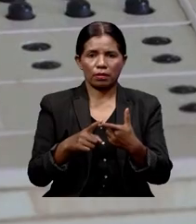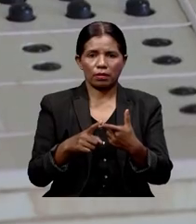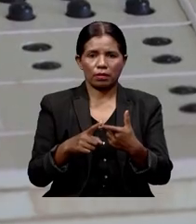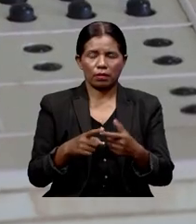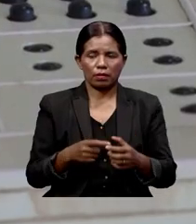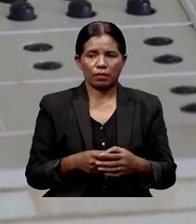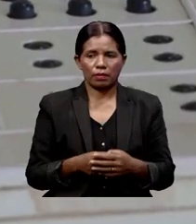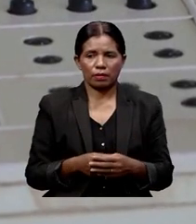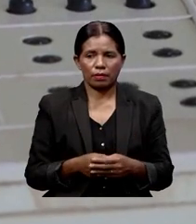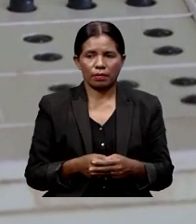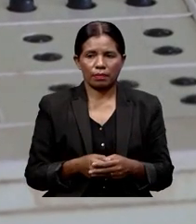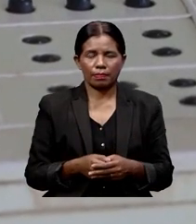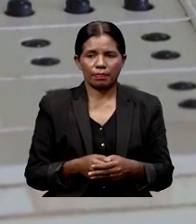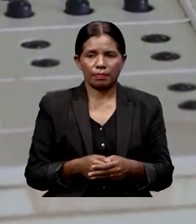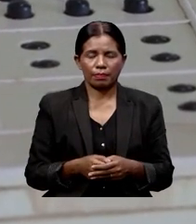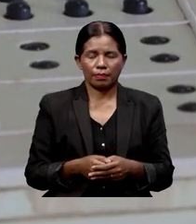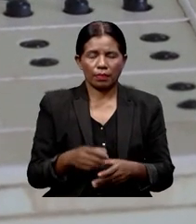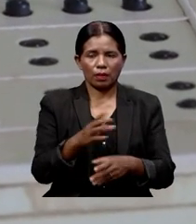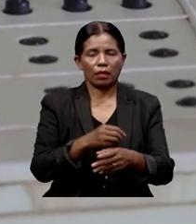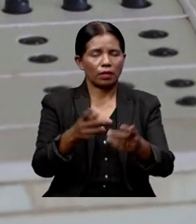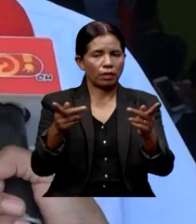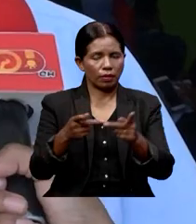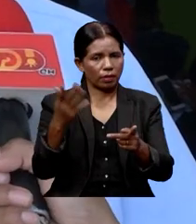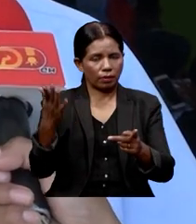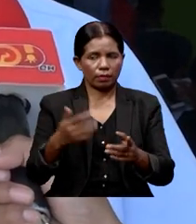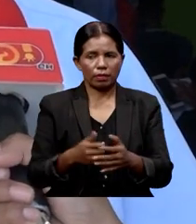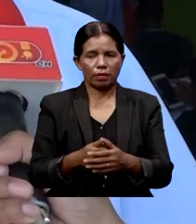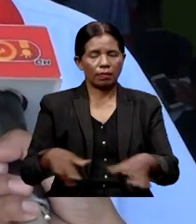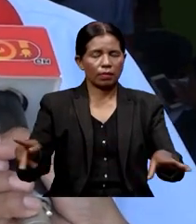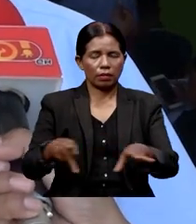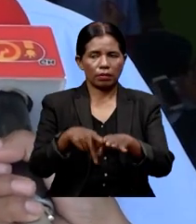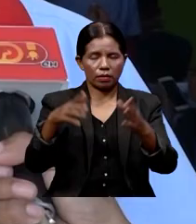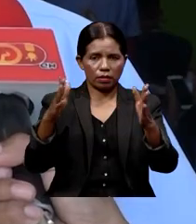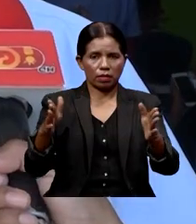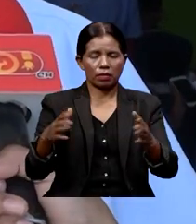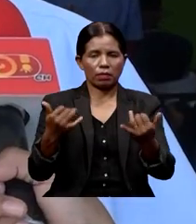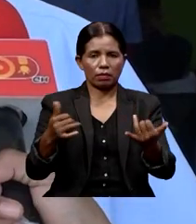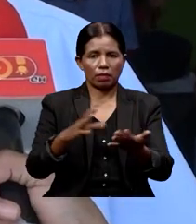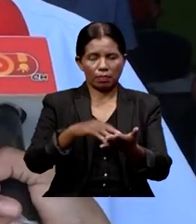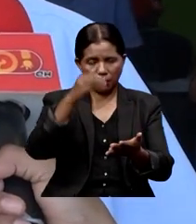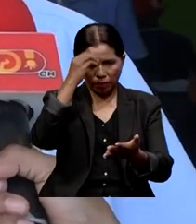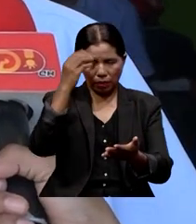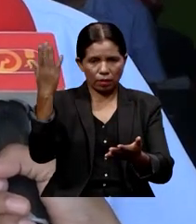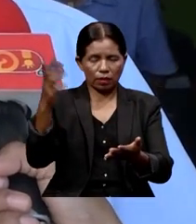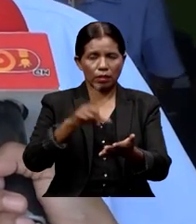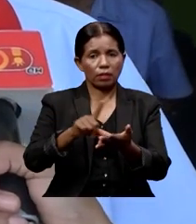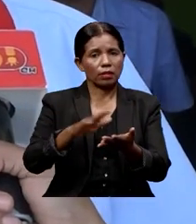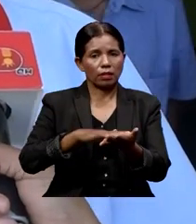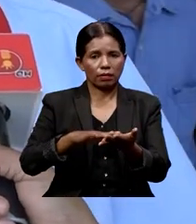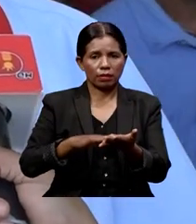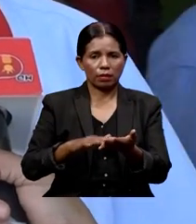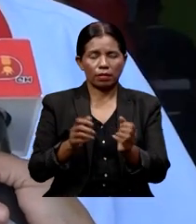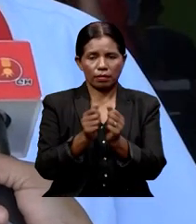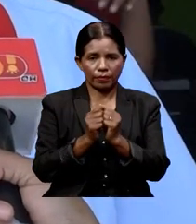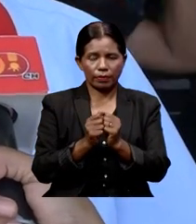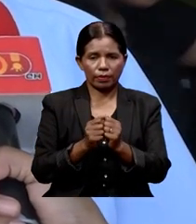lima. Durante fulantulu nelaran ia fatendene. Participante sira nebe mo kuin hau mensiene masimu mai husi ermera no